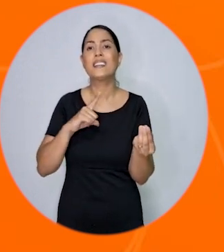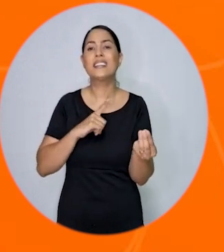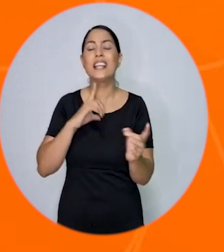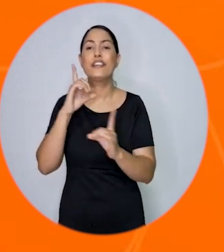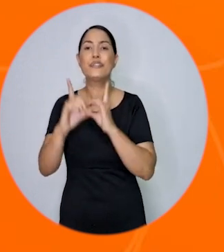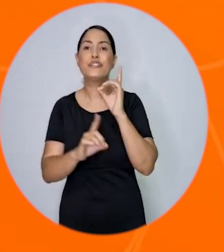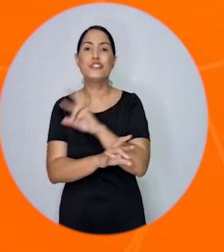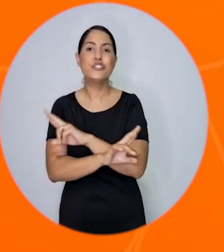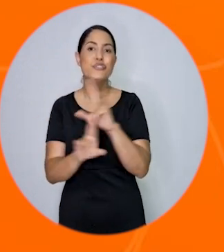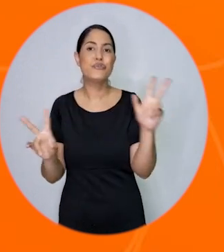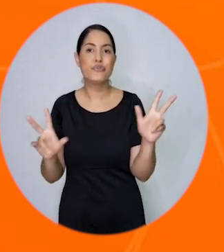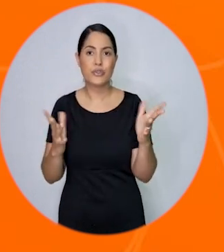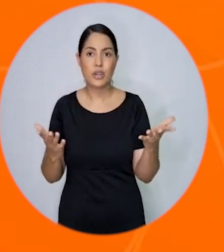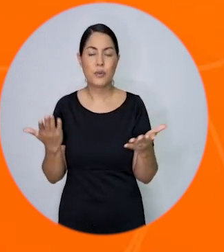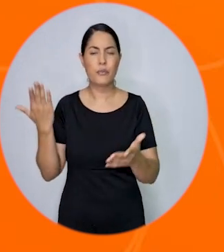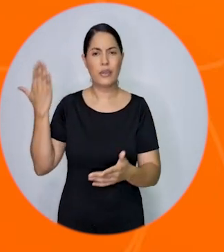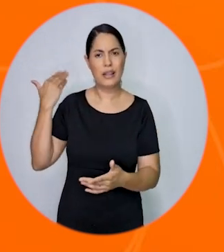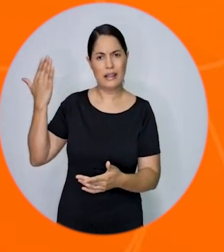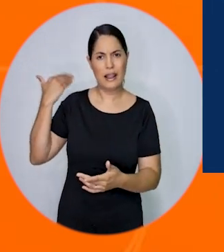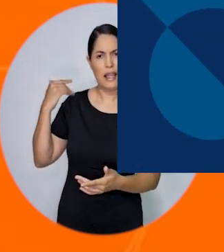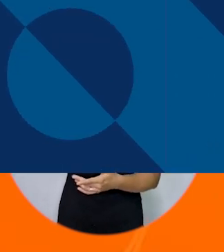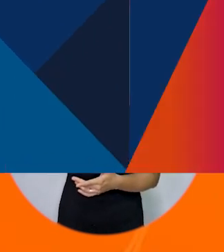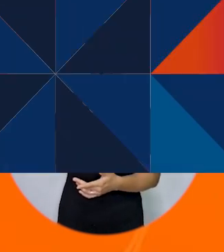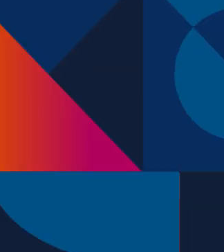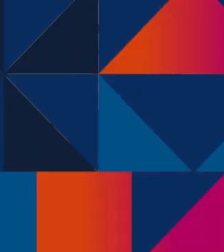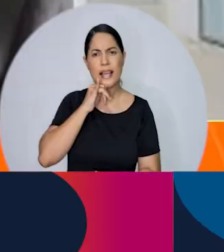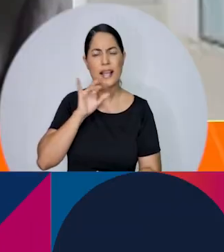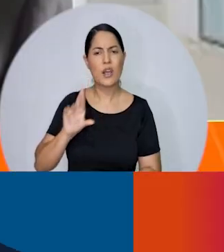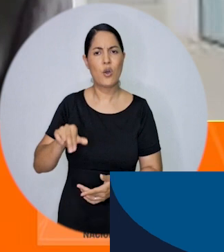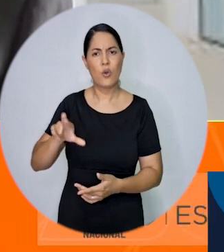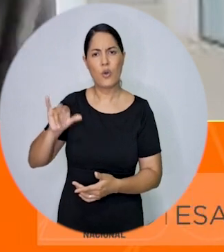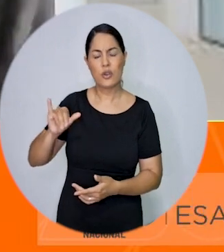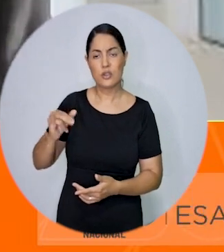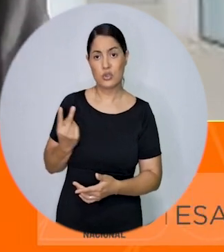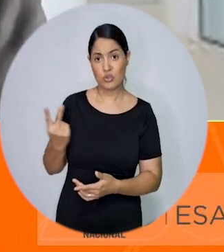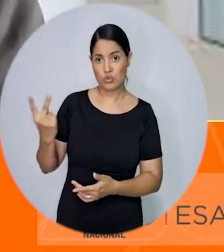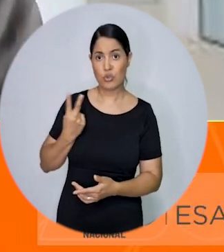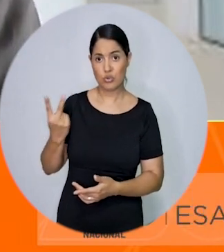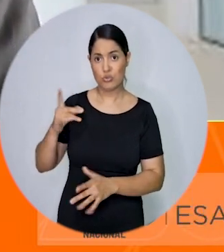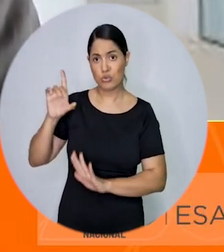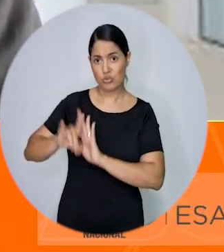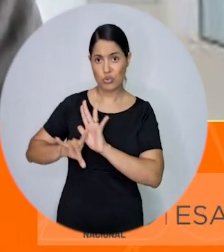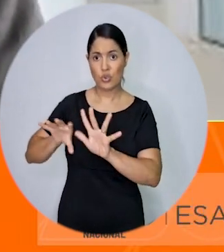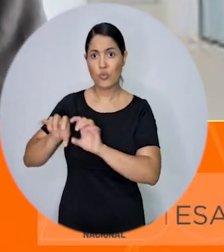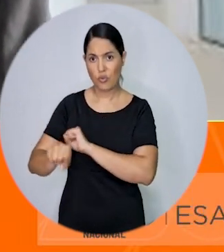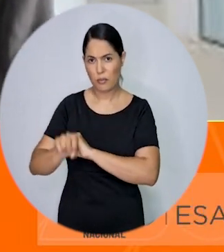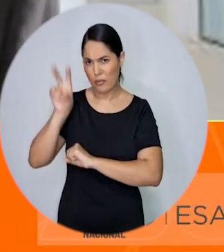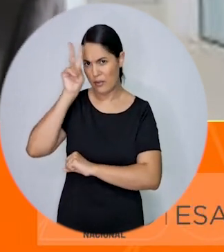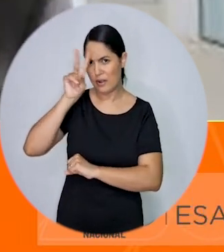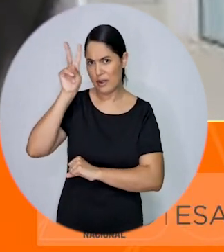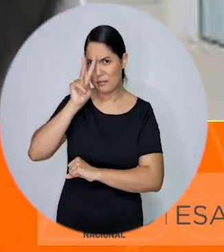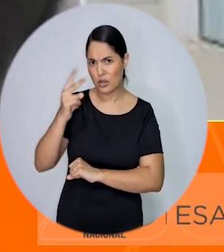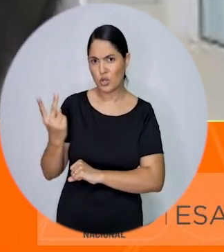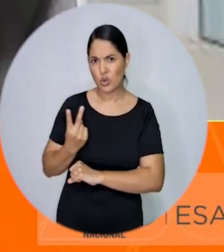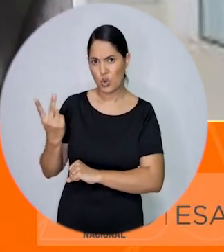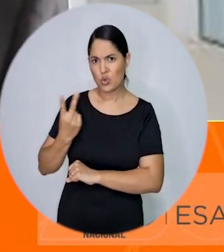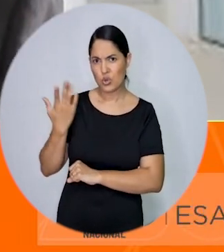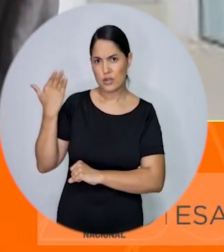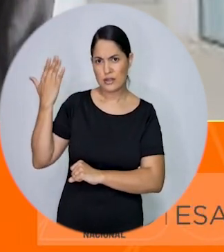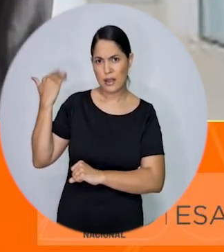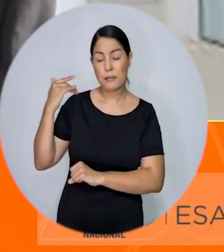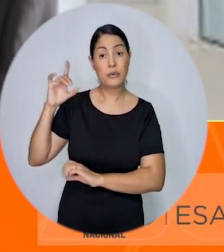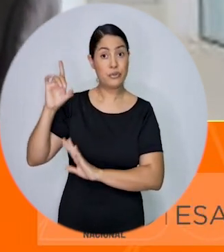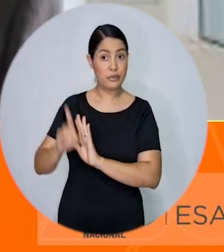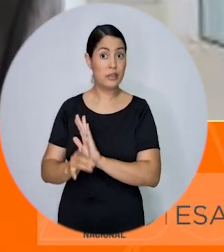uma dinâmica bem diferente de como era quando, por exemplo, Rony, eu e você nos formamos em Direito. Basta lembrar que quando a gente